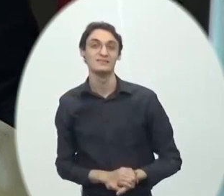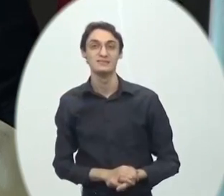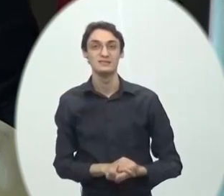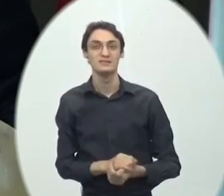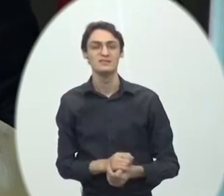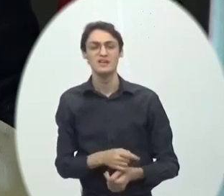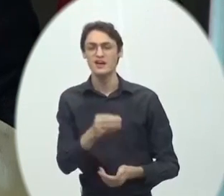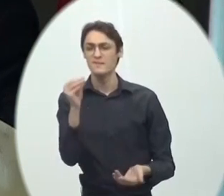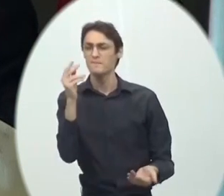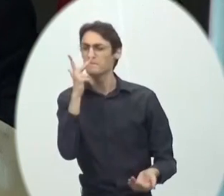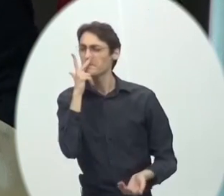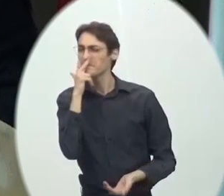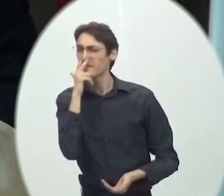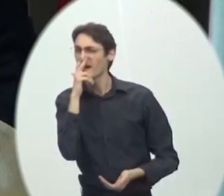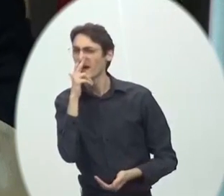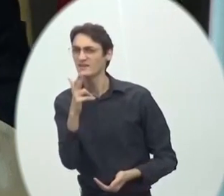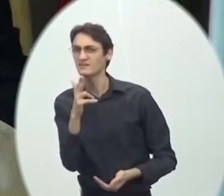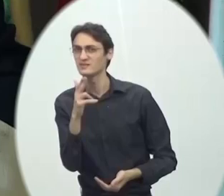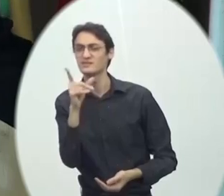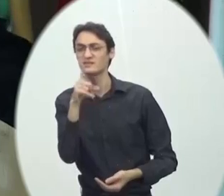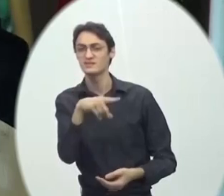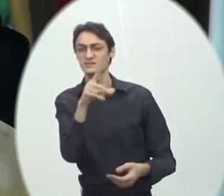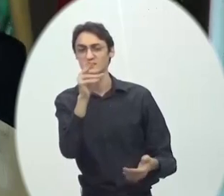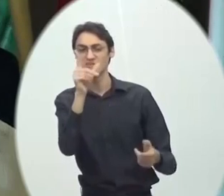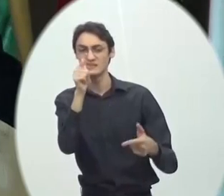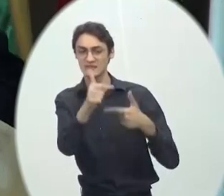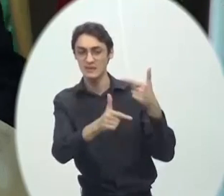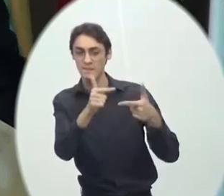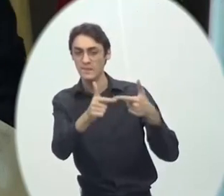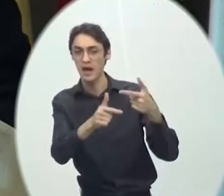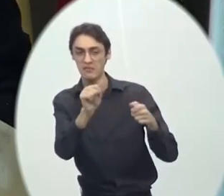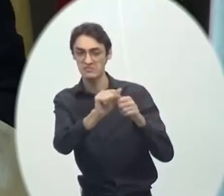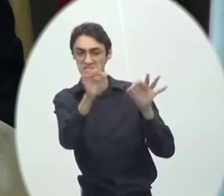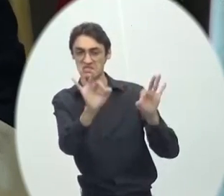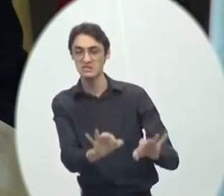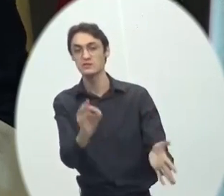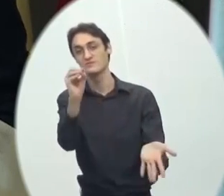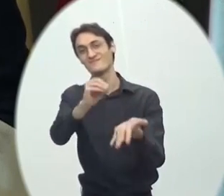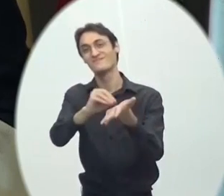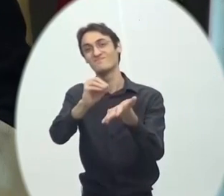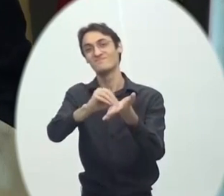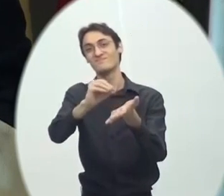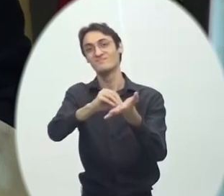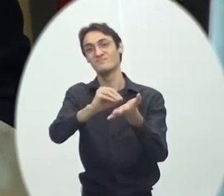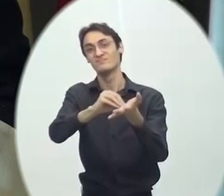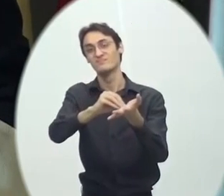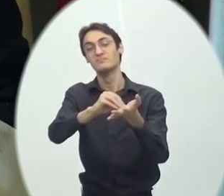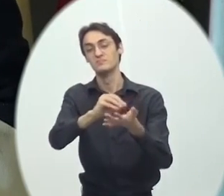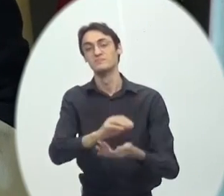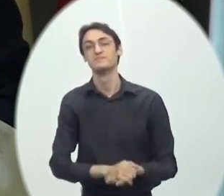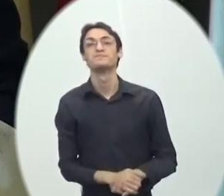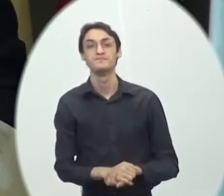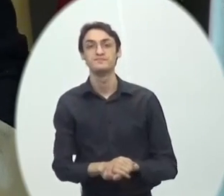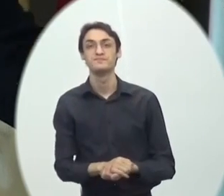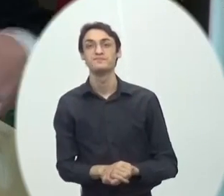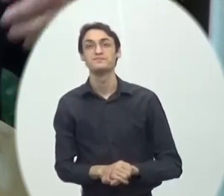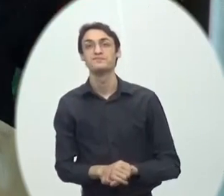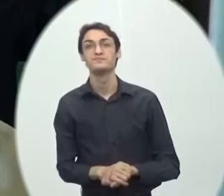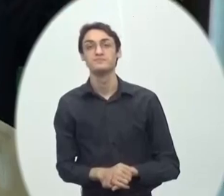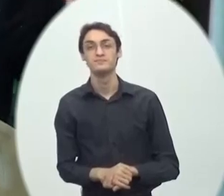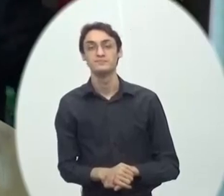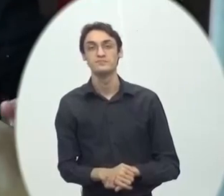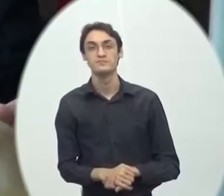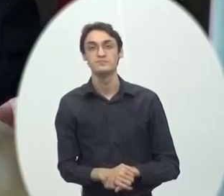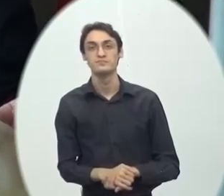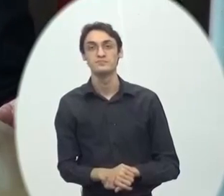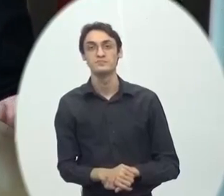digo. Porque se fosse uma rodovia estreita, que tivesse que botar grandes